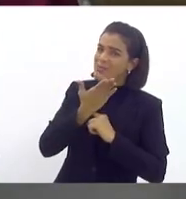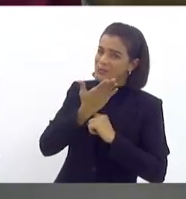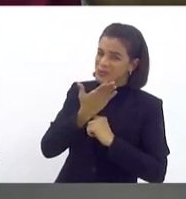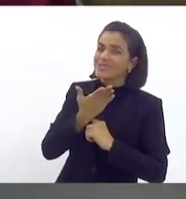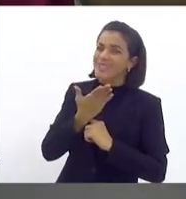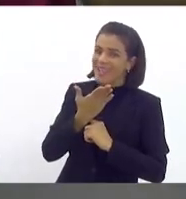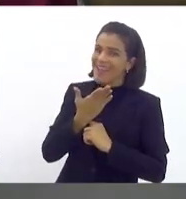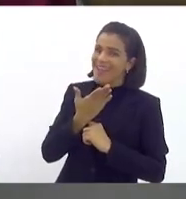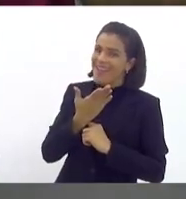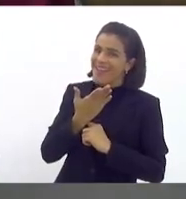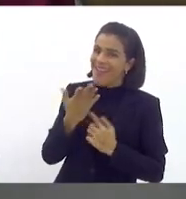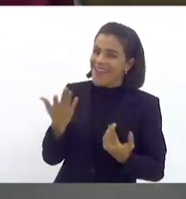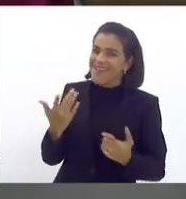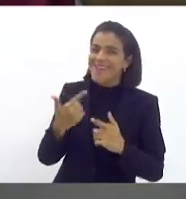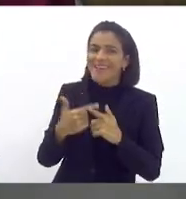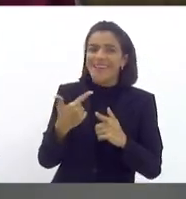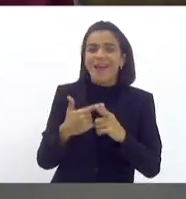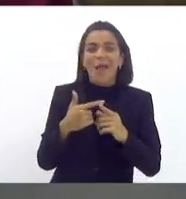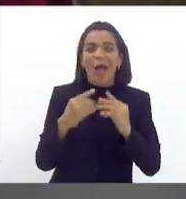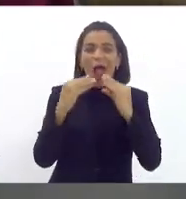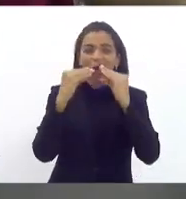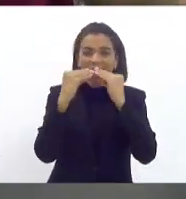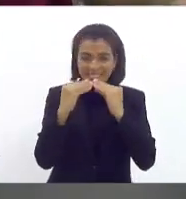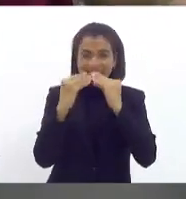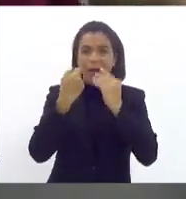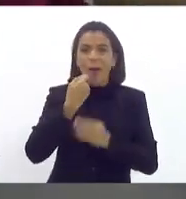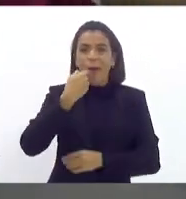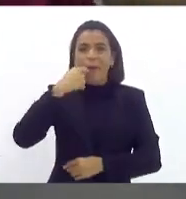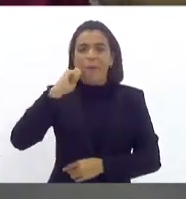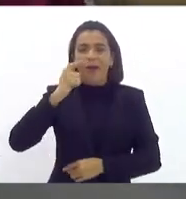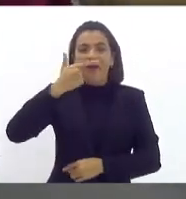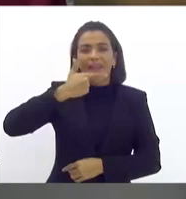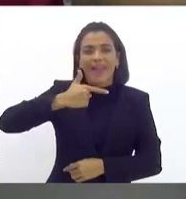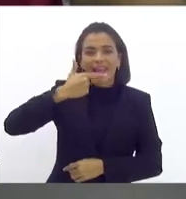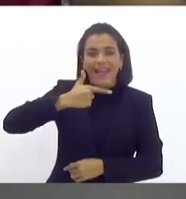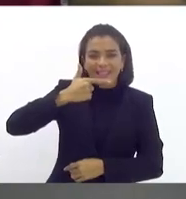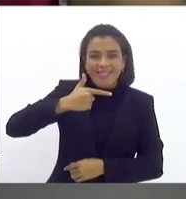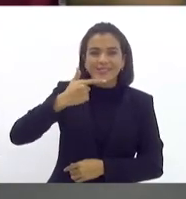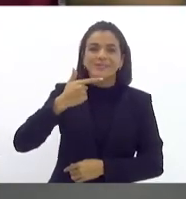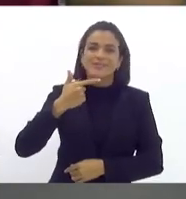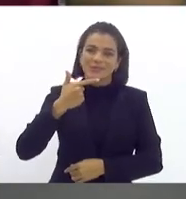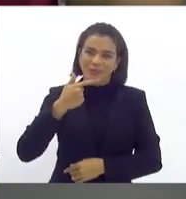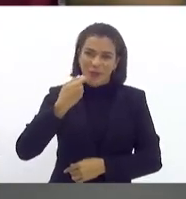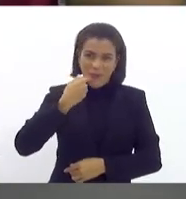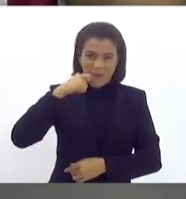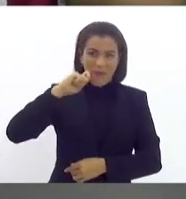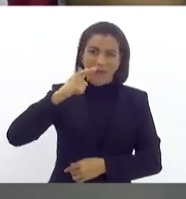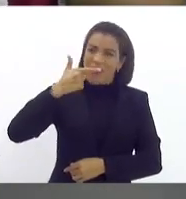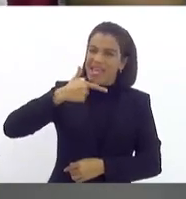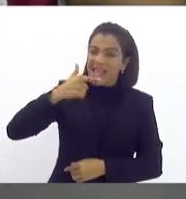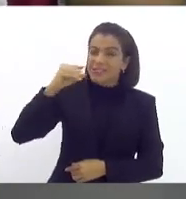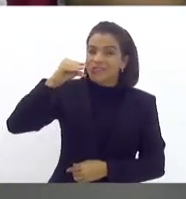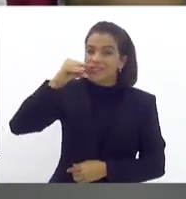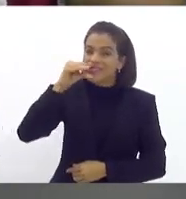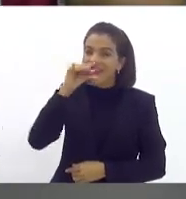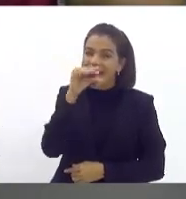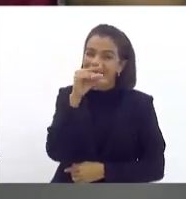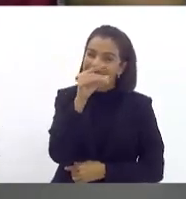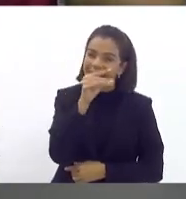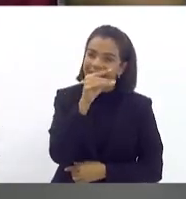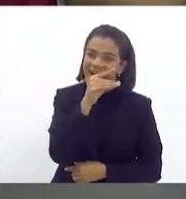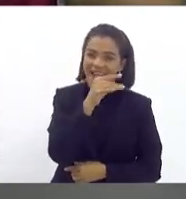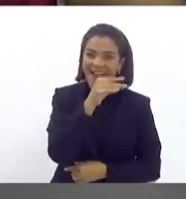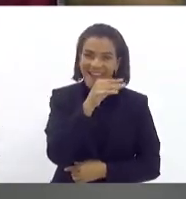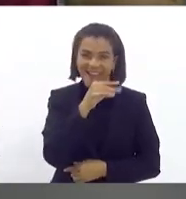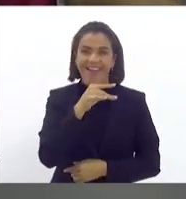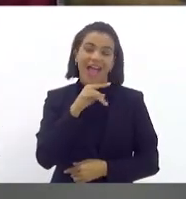um pouquinho maior e mais quente. Jeton. Porque com pão de queijo um pouquinho maior e mais quente, terá